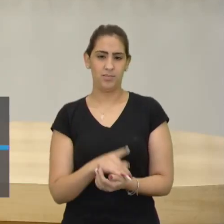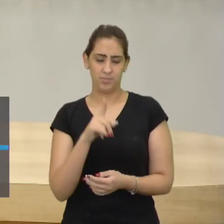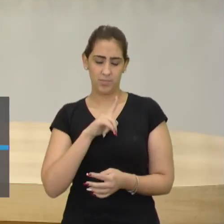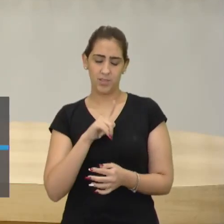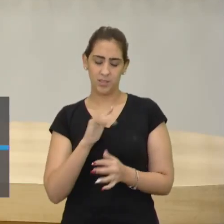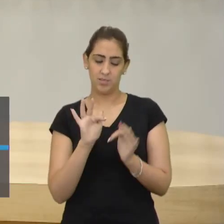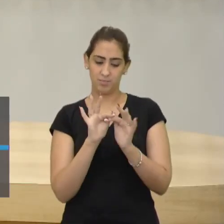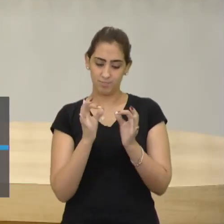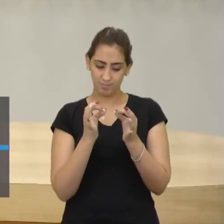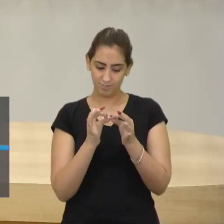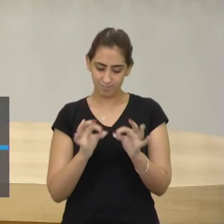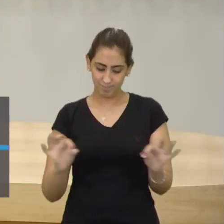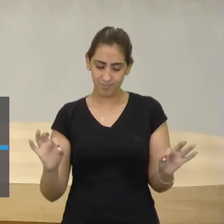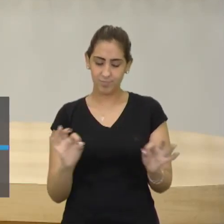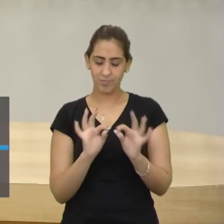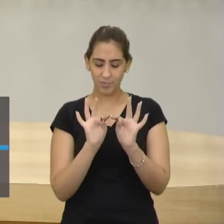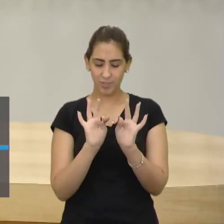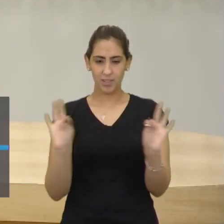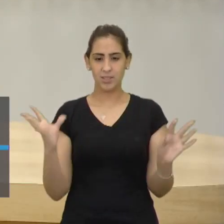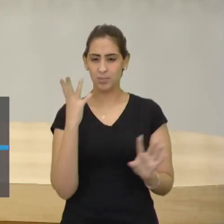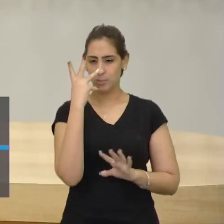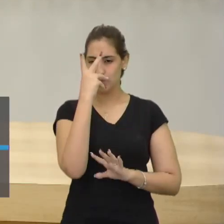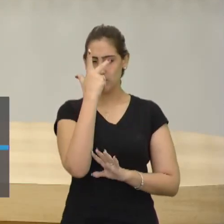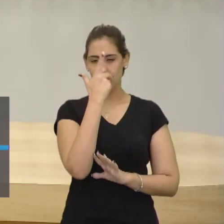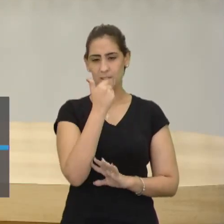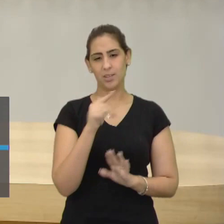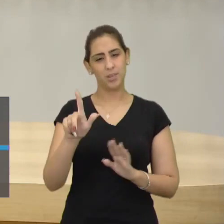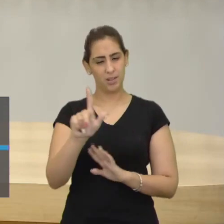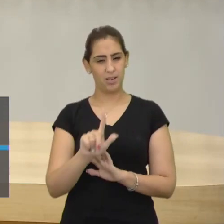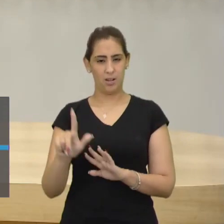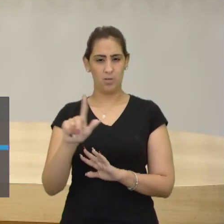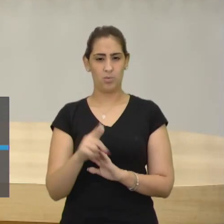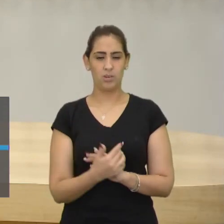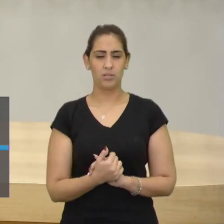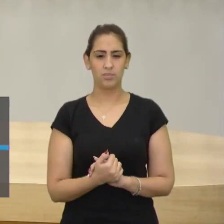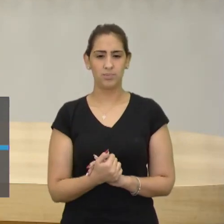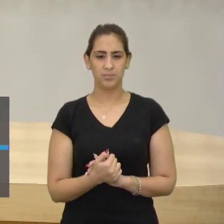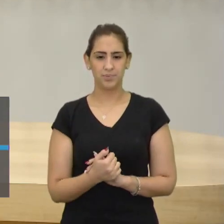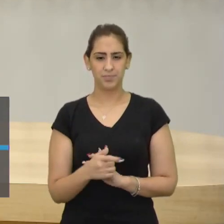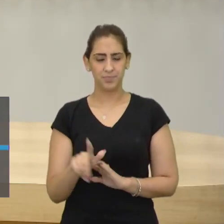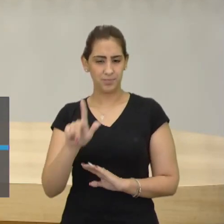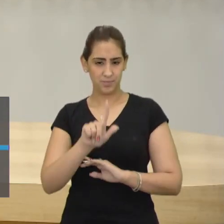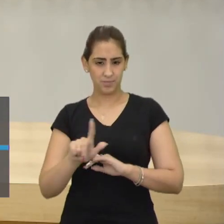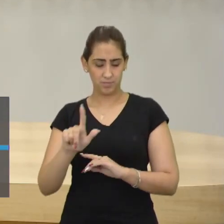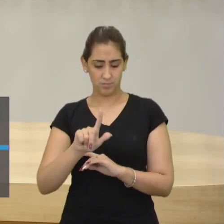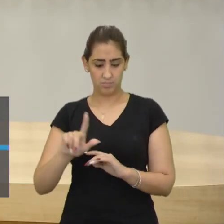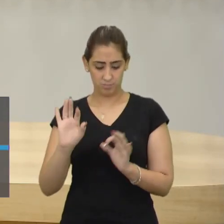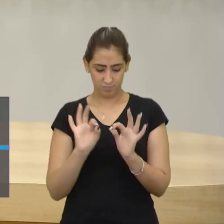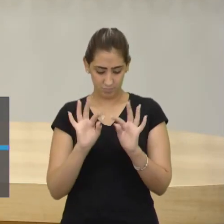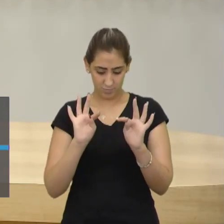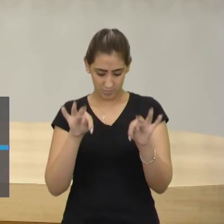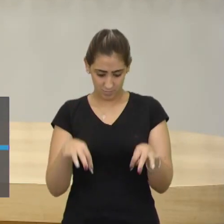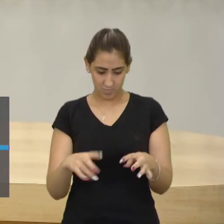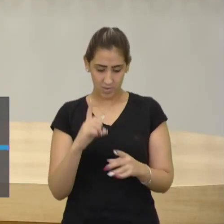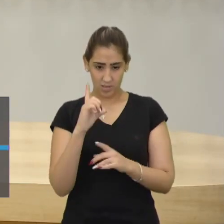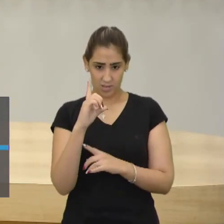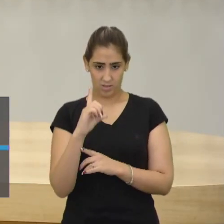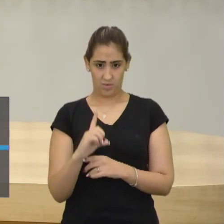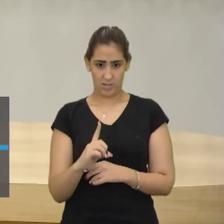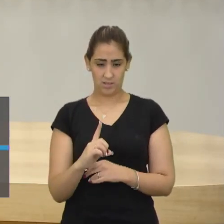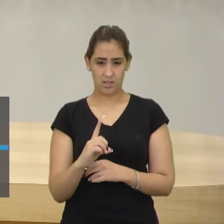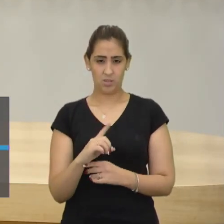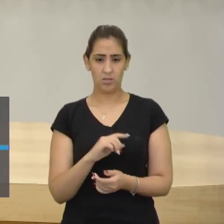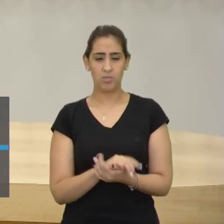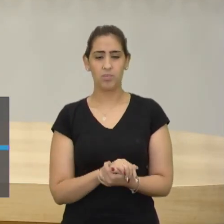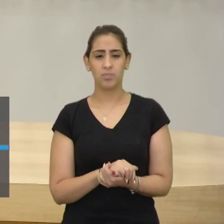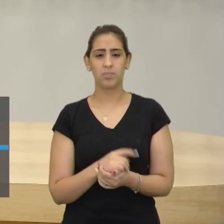definição bonita para a literatura. Todas essas definições sobre literatura que a gente foi buscar em grandes mestres,